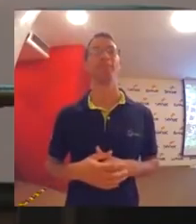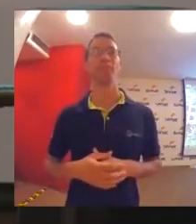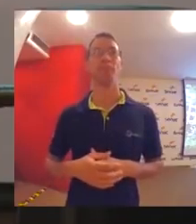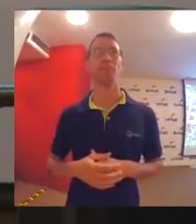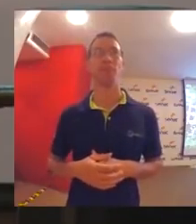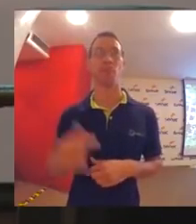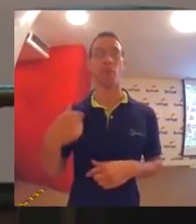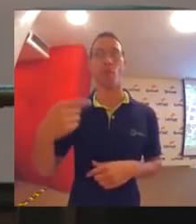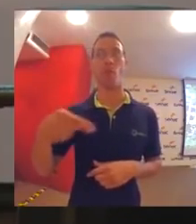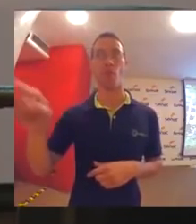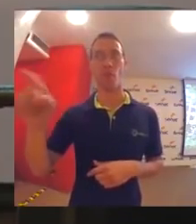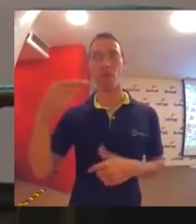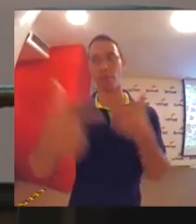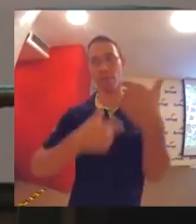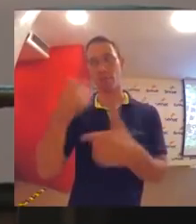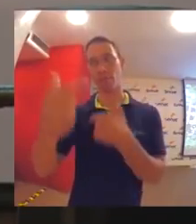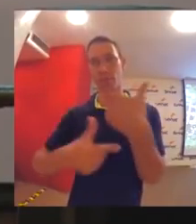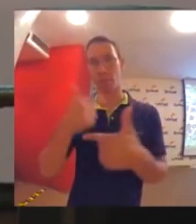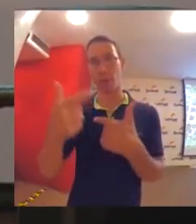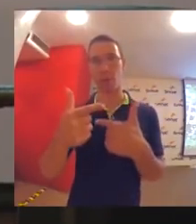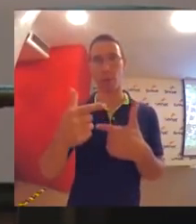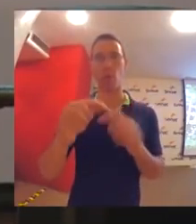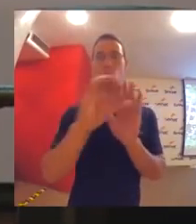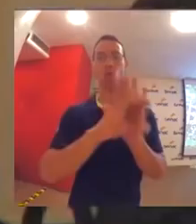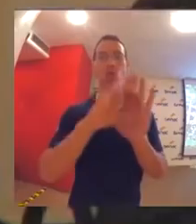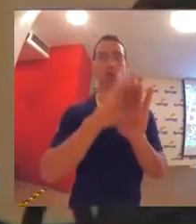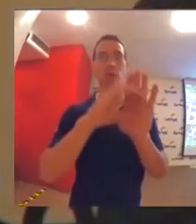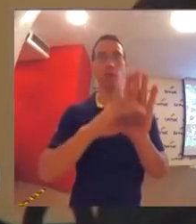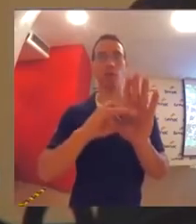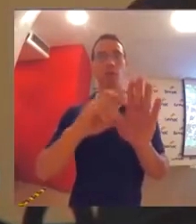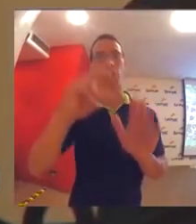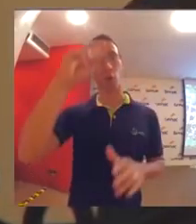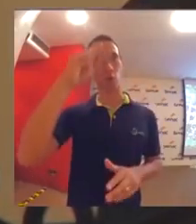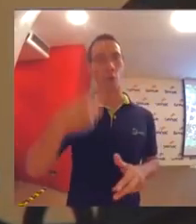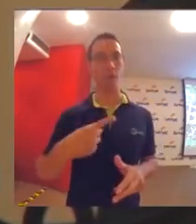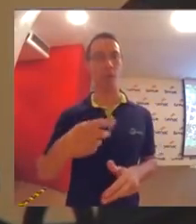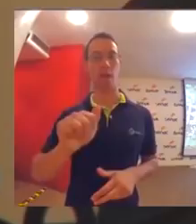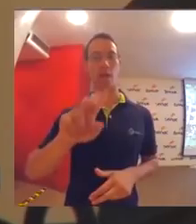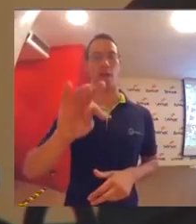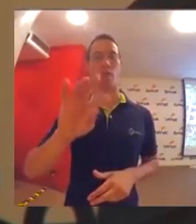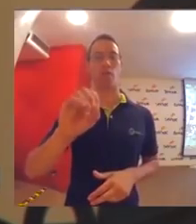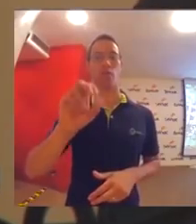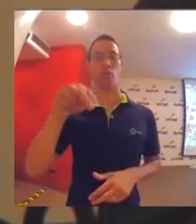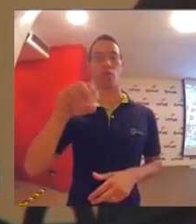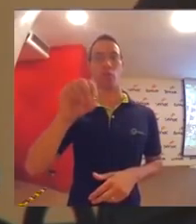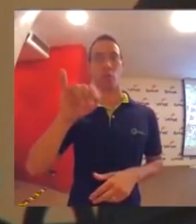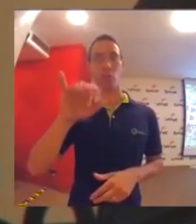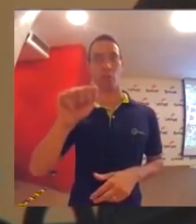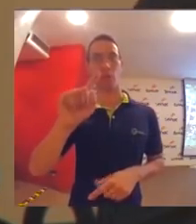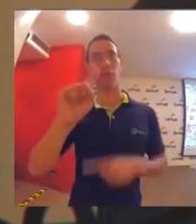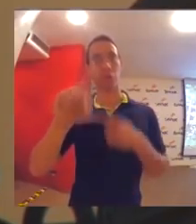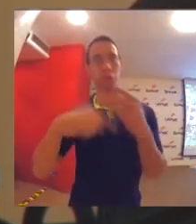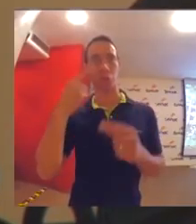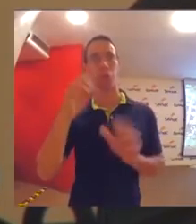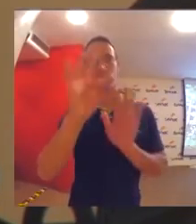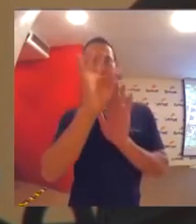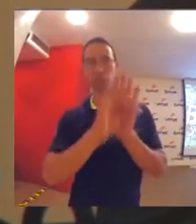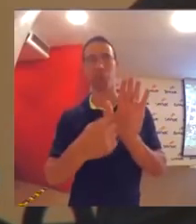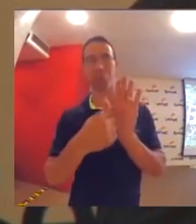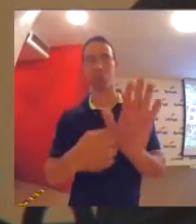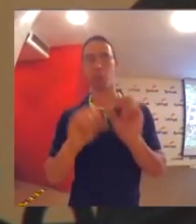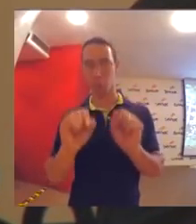Quando eu fui fazer um trabalho sobre o conceito de autonomia, se quiserem eu mando-vos esse texto, ele